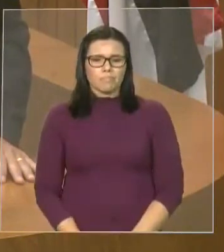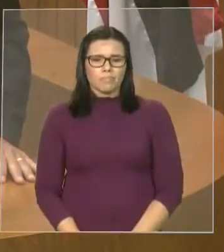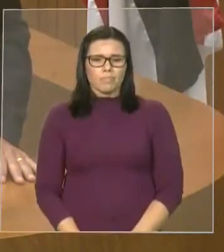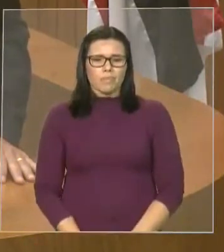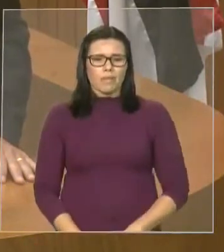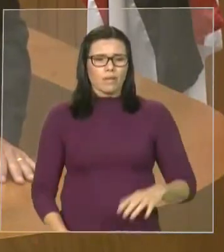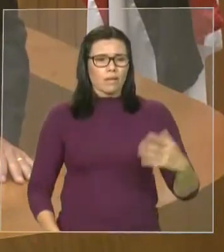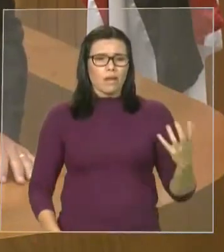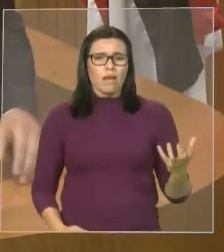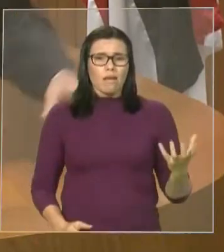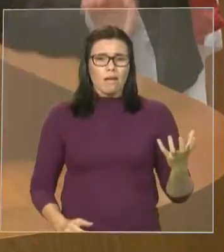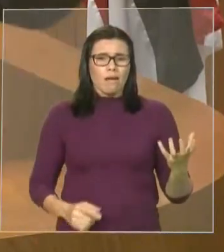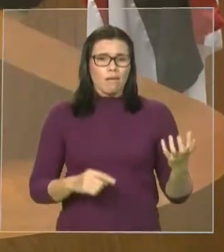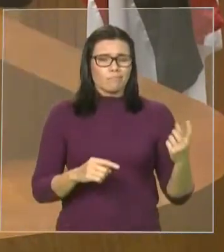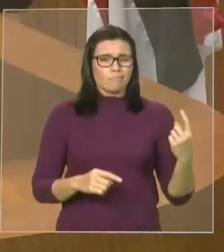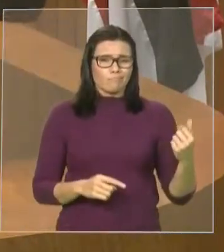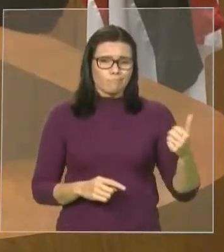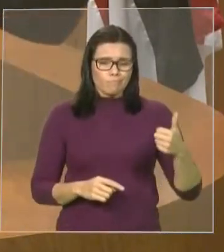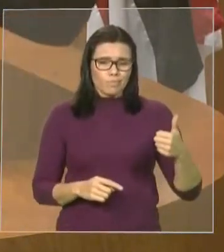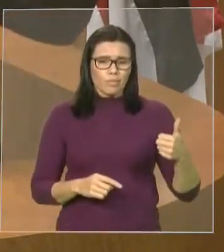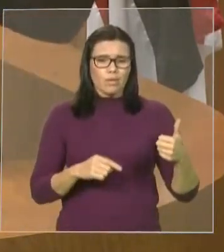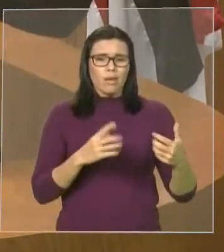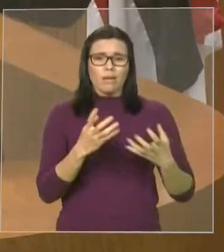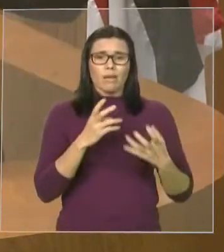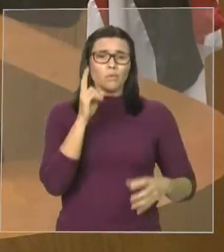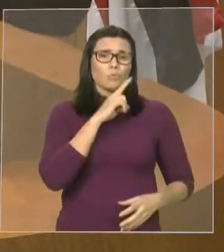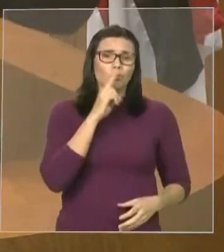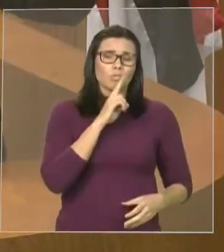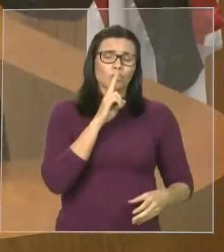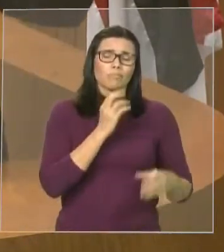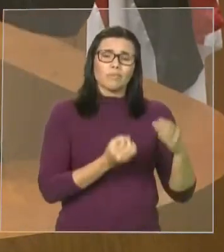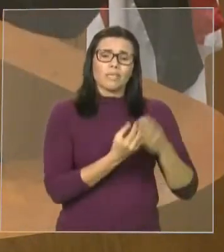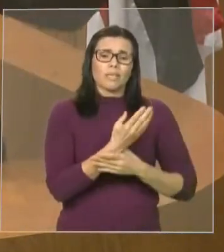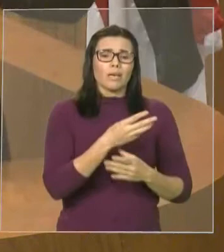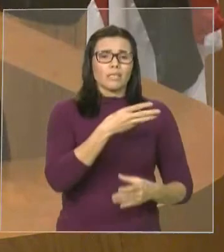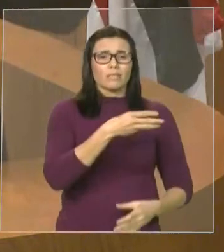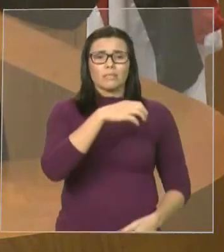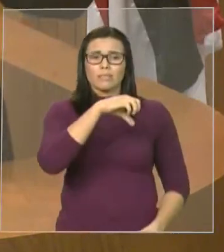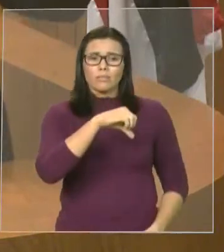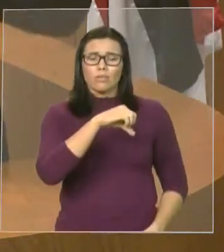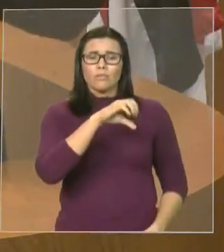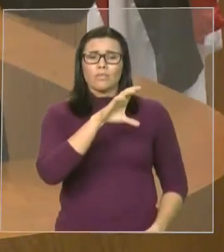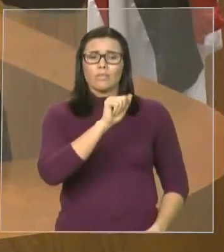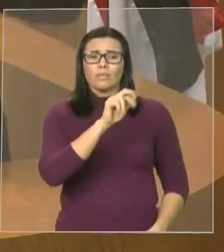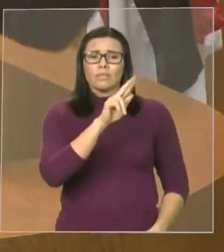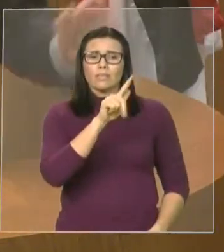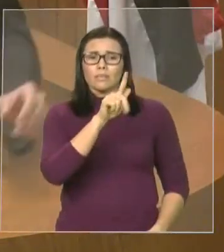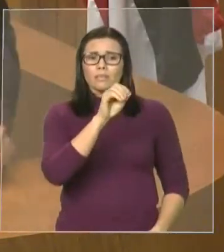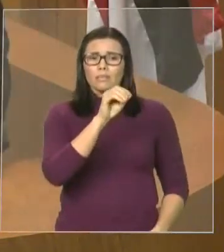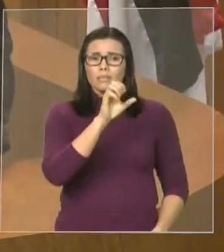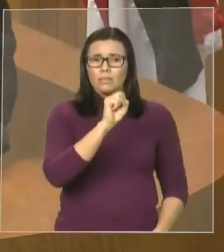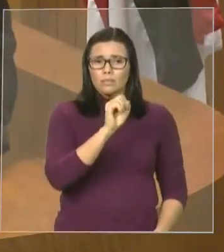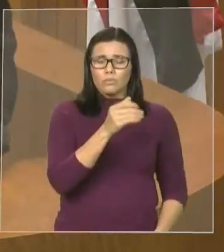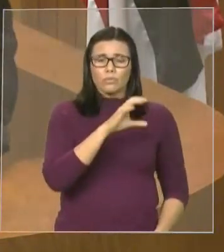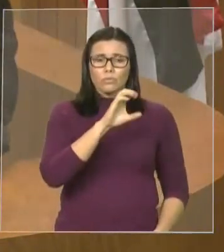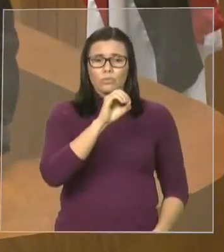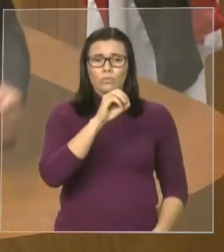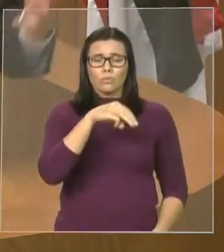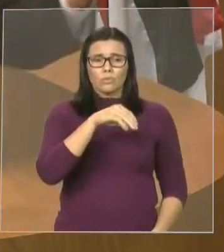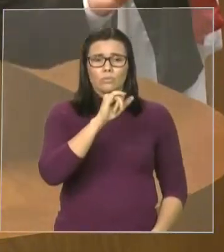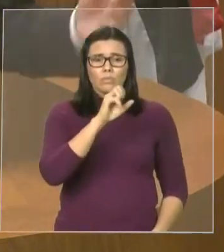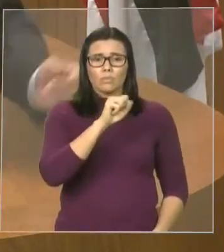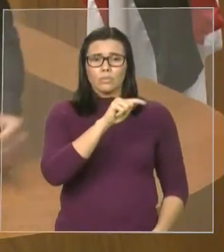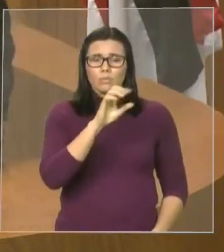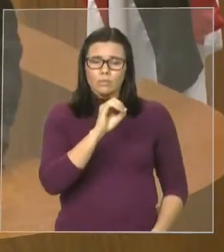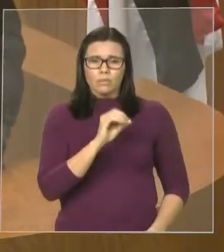39 cargos em comissão. De outro lado, a urgência para retirar vocês do Conselho do FUNBEM. Para